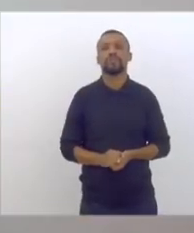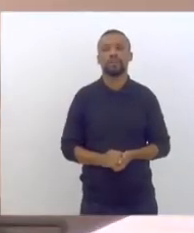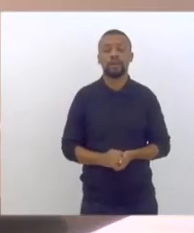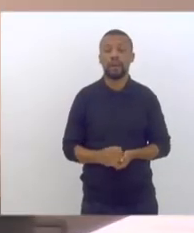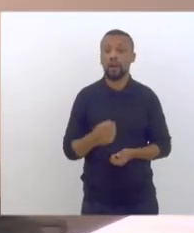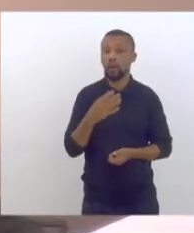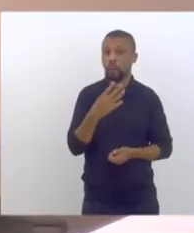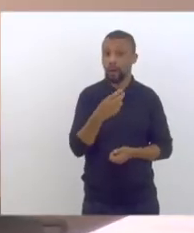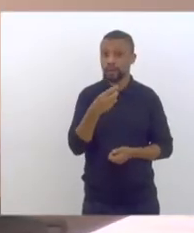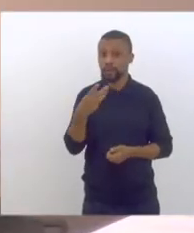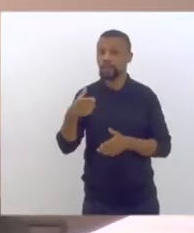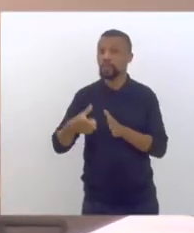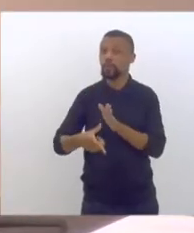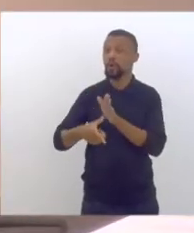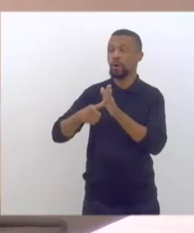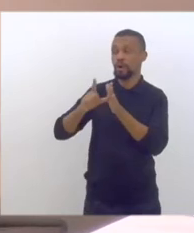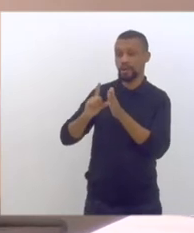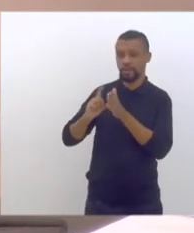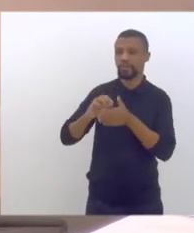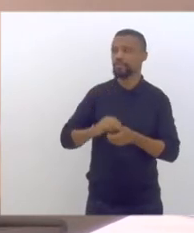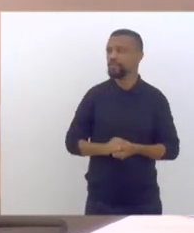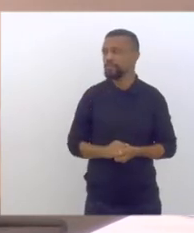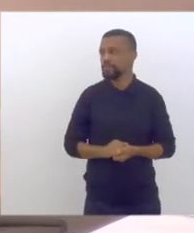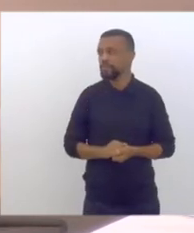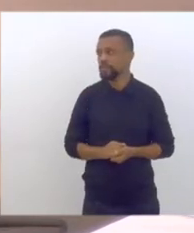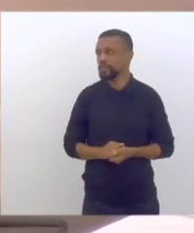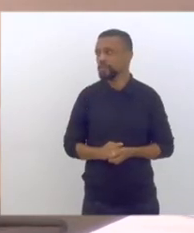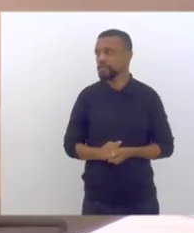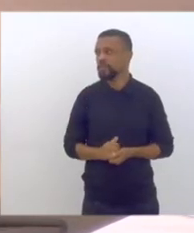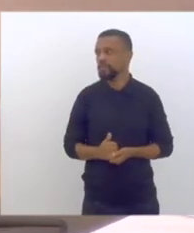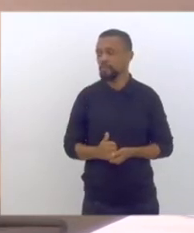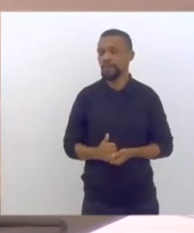4343 exterior contenida en